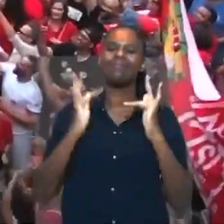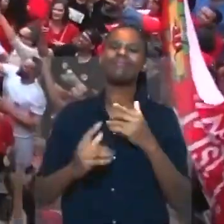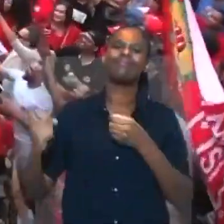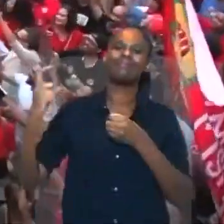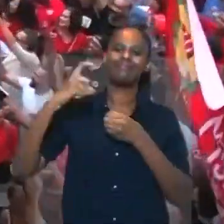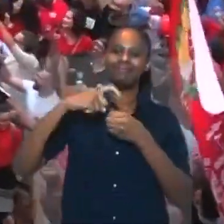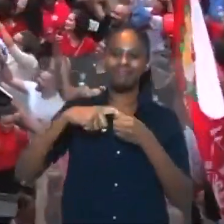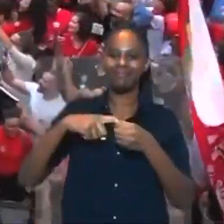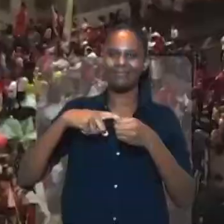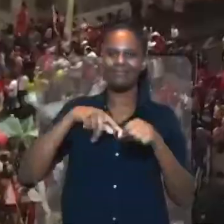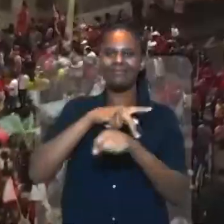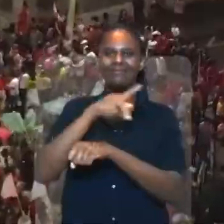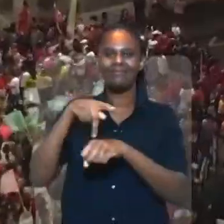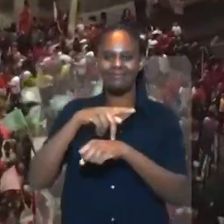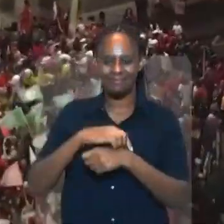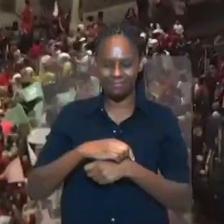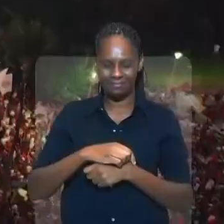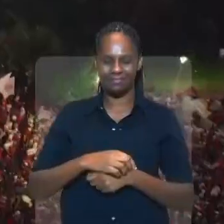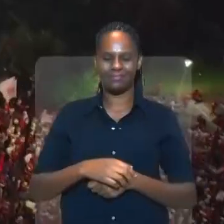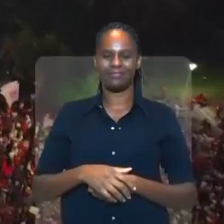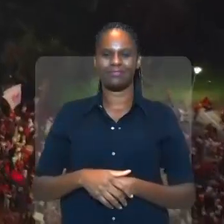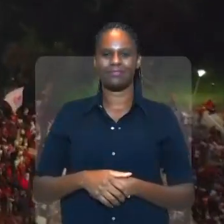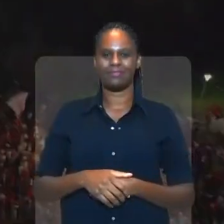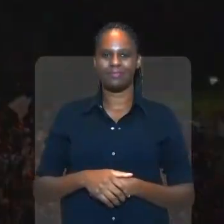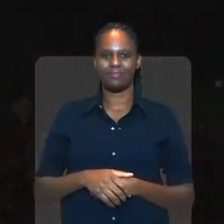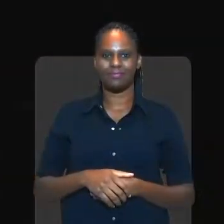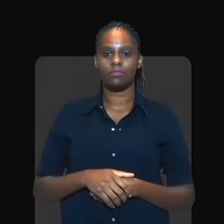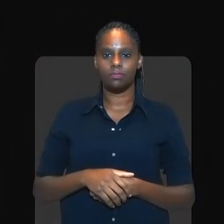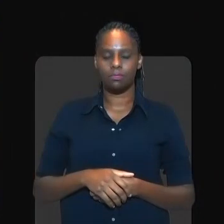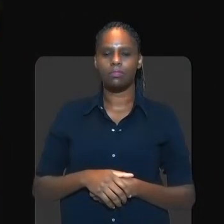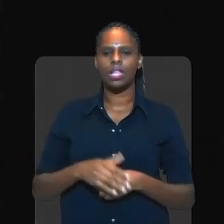quero de novo ser feliz